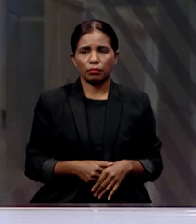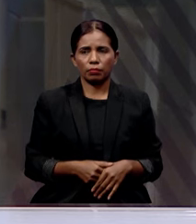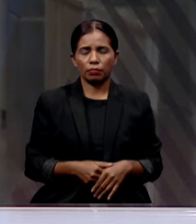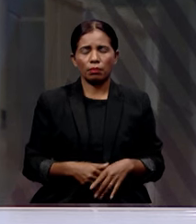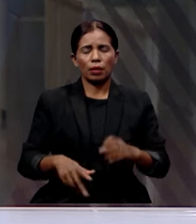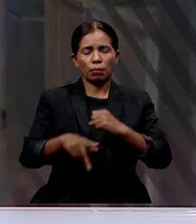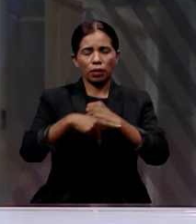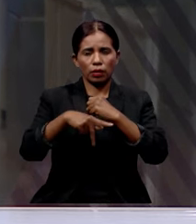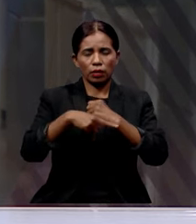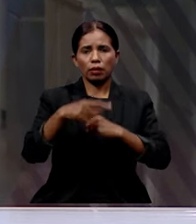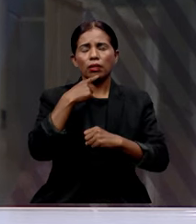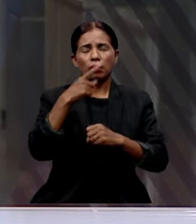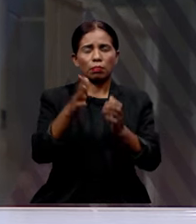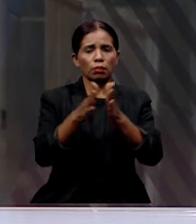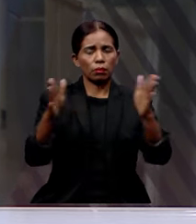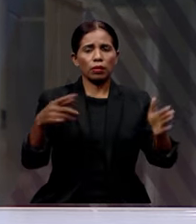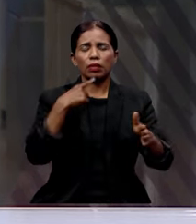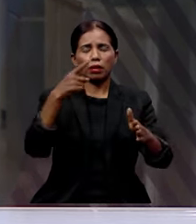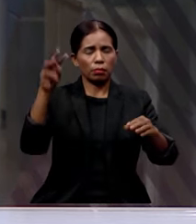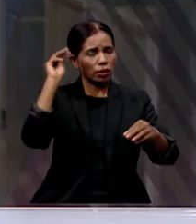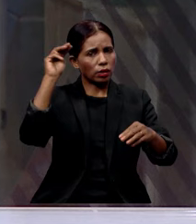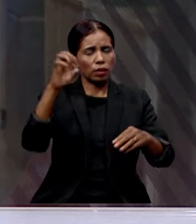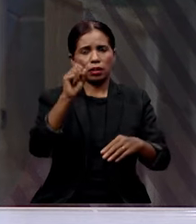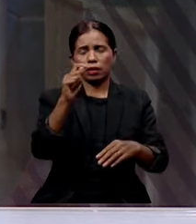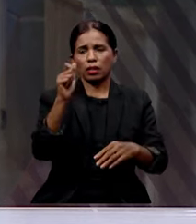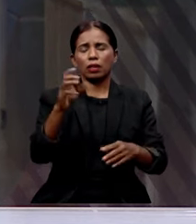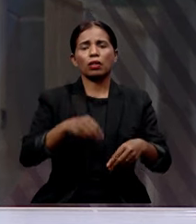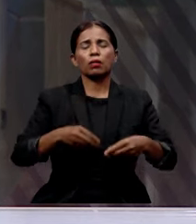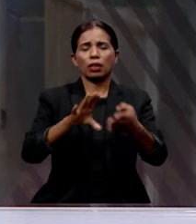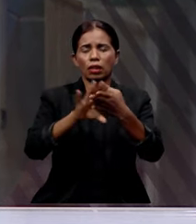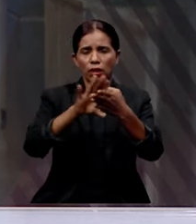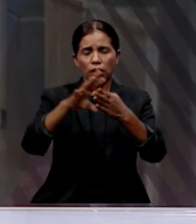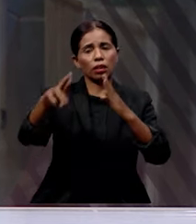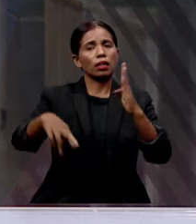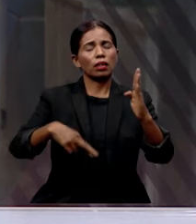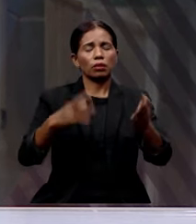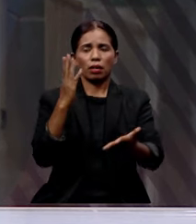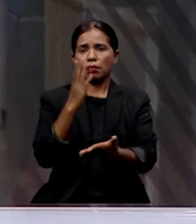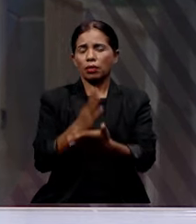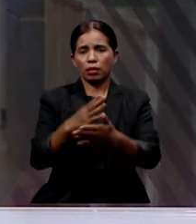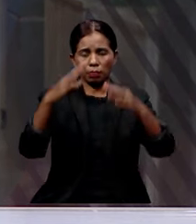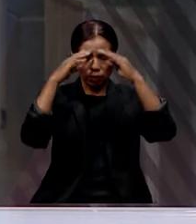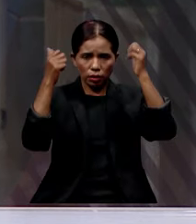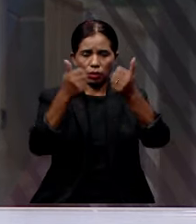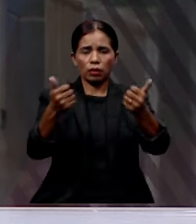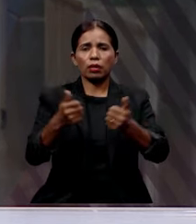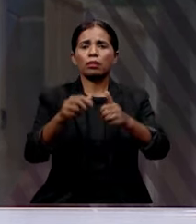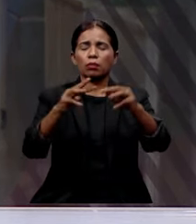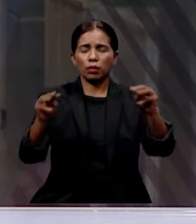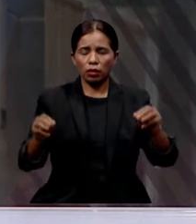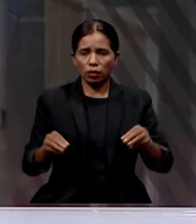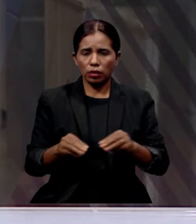Bancada oposição critica ministro estatal, tamba a sai carta circular, rode limita presidente e autoridade municipal